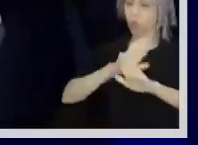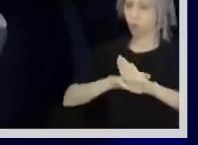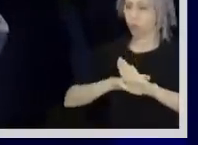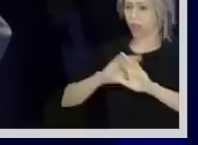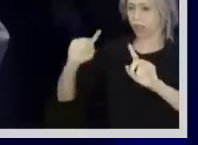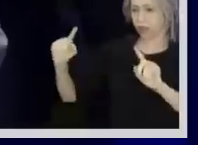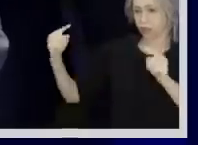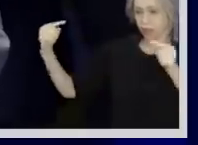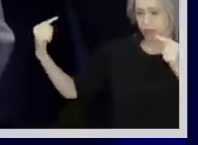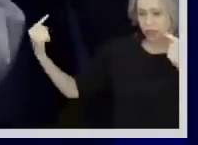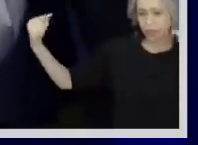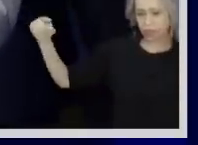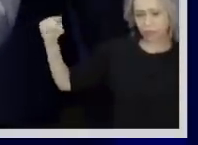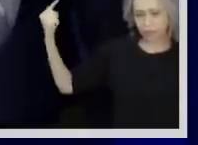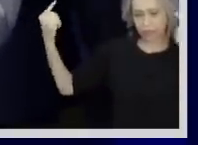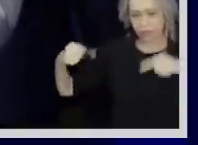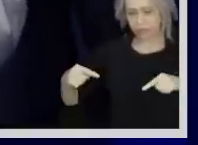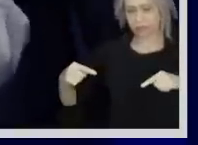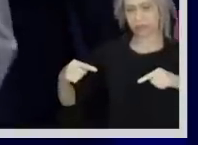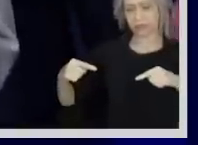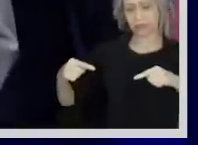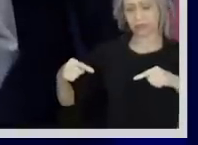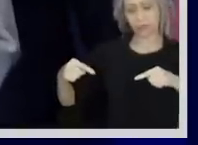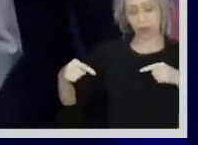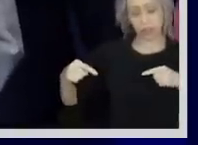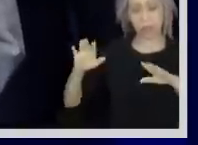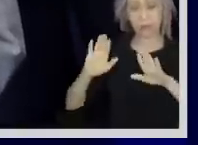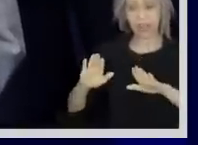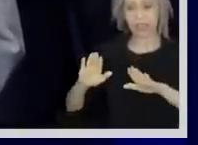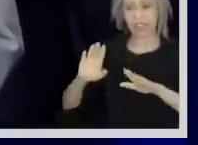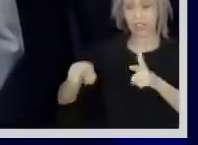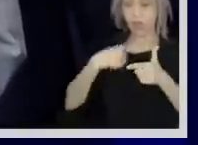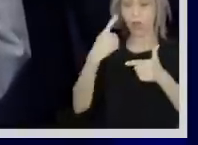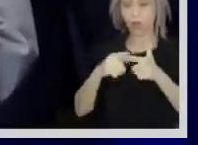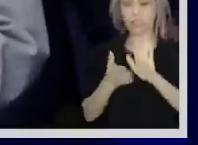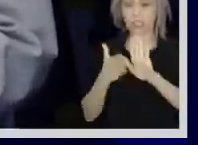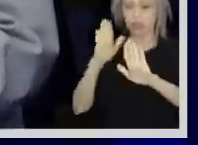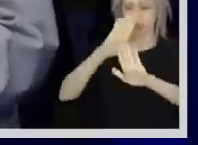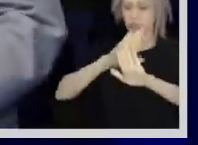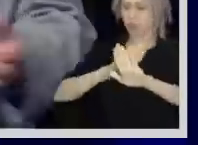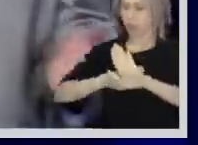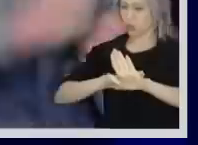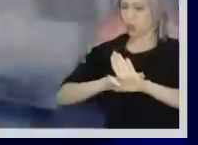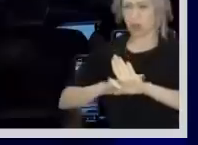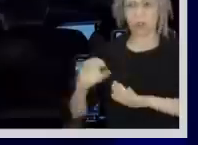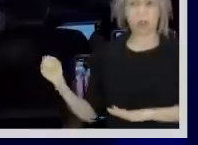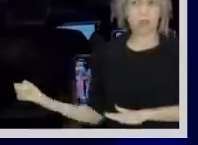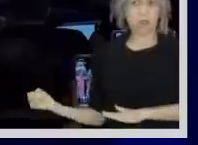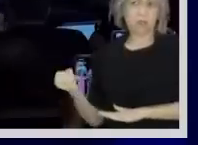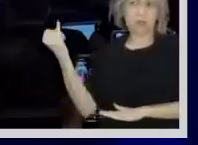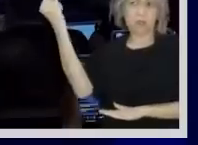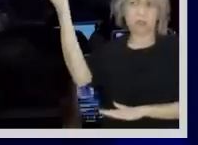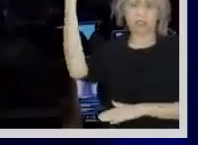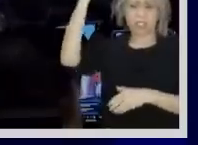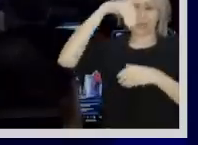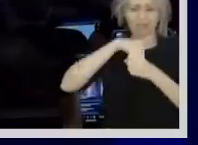poder nesse Ministério do Planejamento. Então, a gente tem aí como uma incógnita, como será a postura dela agora, nos